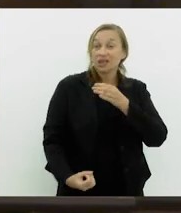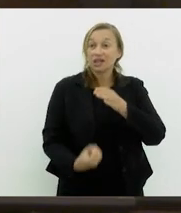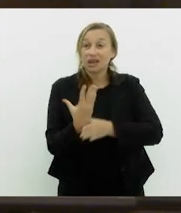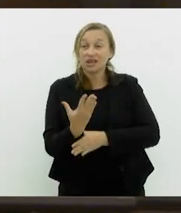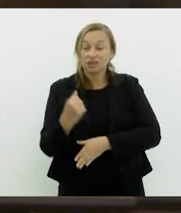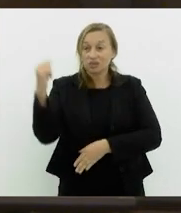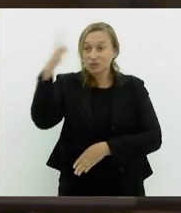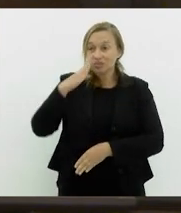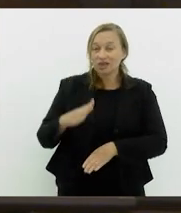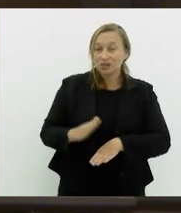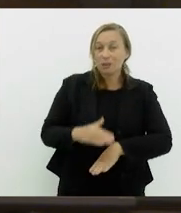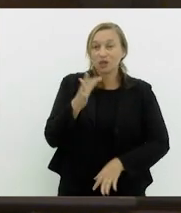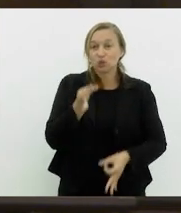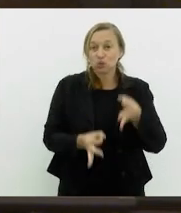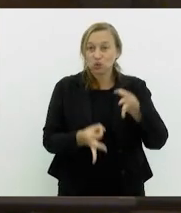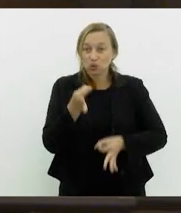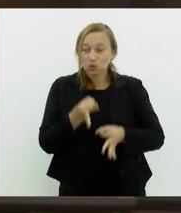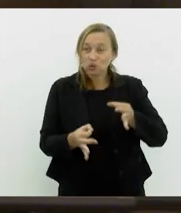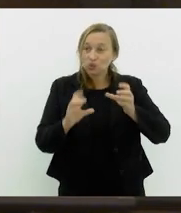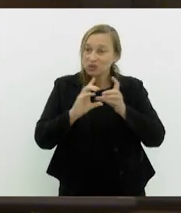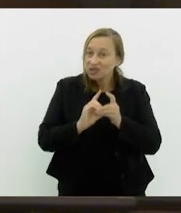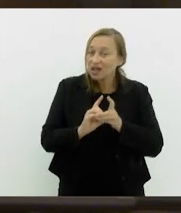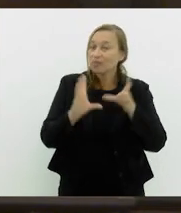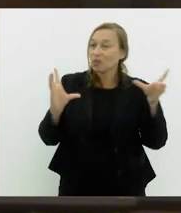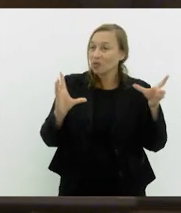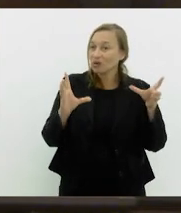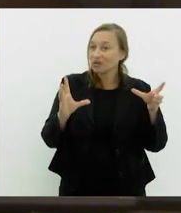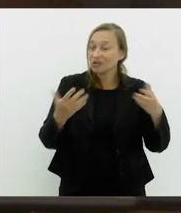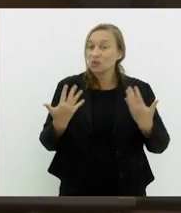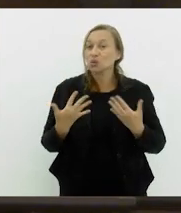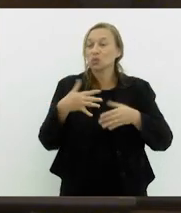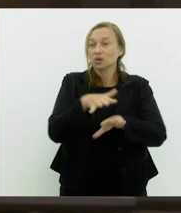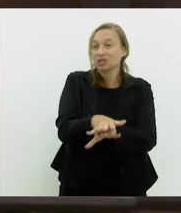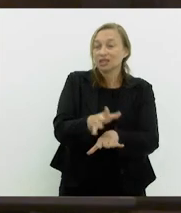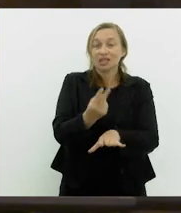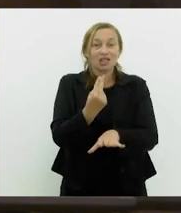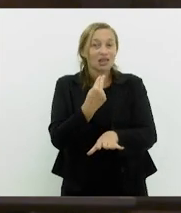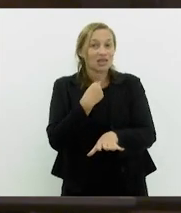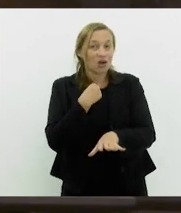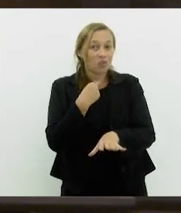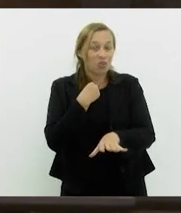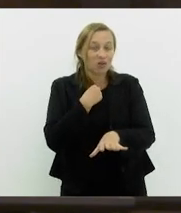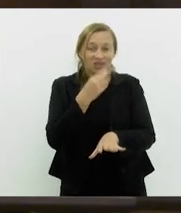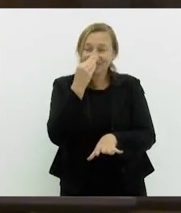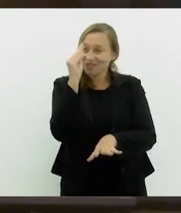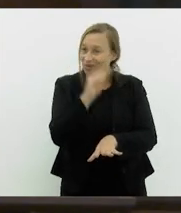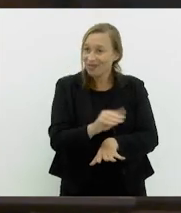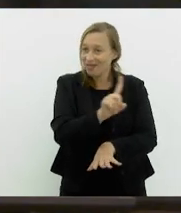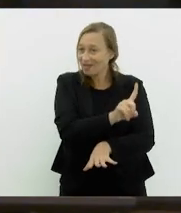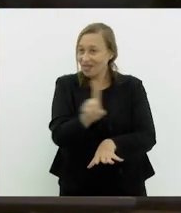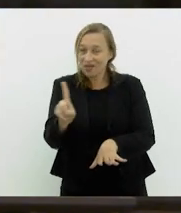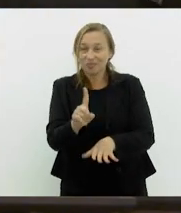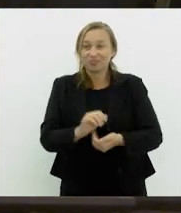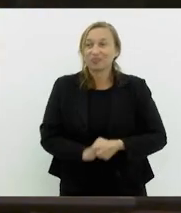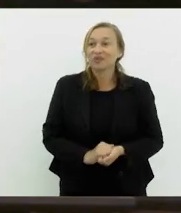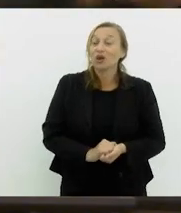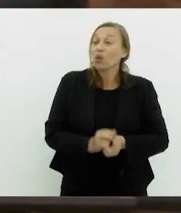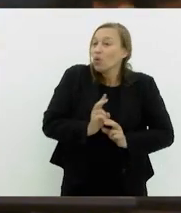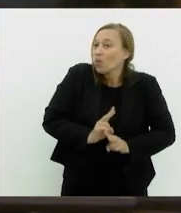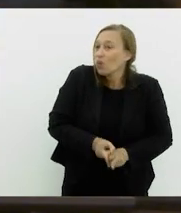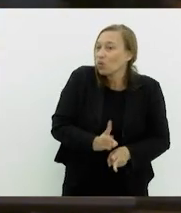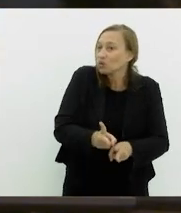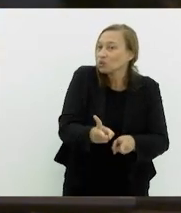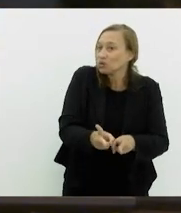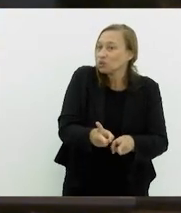mais justo, democrático e inclusivo não pode ser subestimado. Continuem a